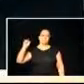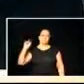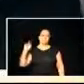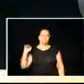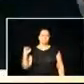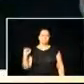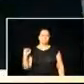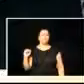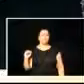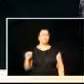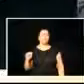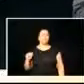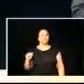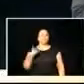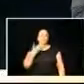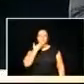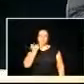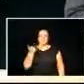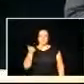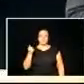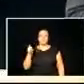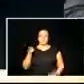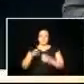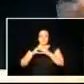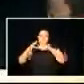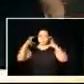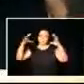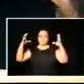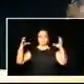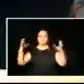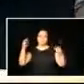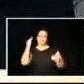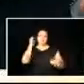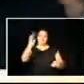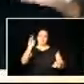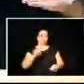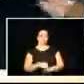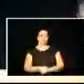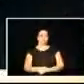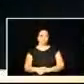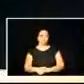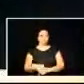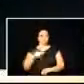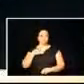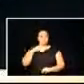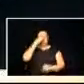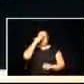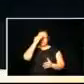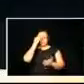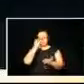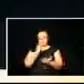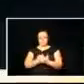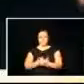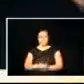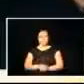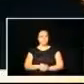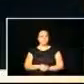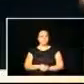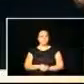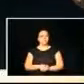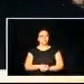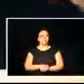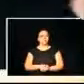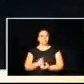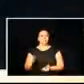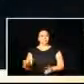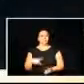E a minha preocupação é em relação ao vereador Carlos Peixoto. Como já sabe, minha diferença com o professor Isnar. Acredito,